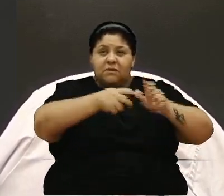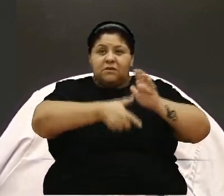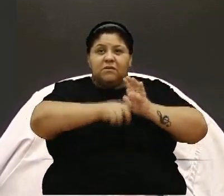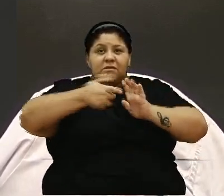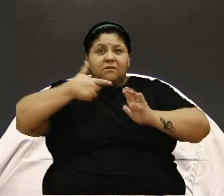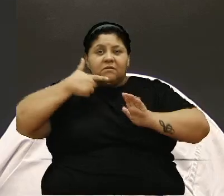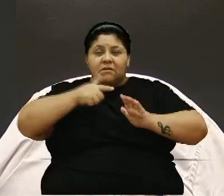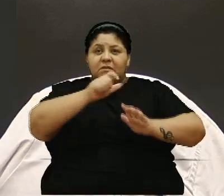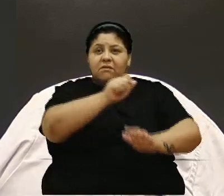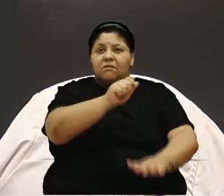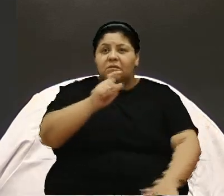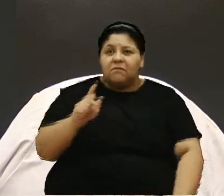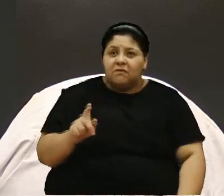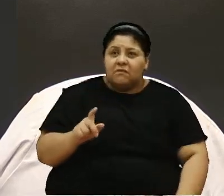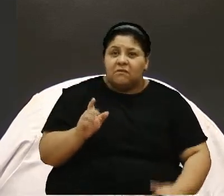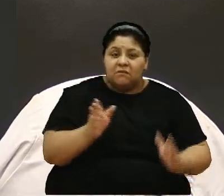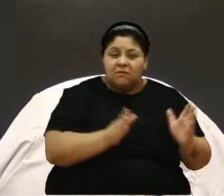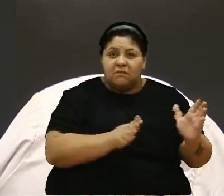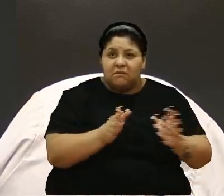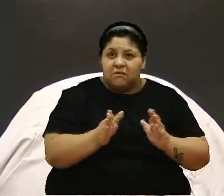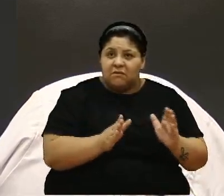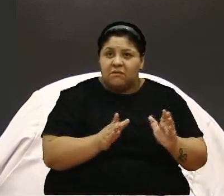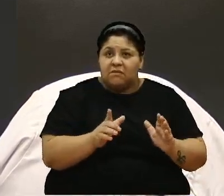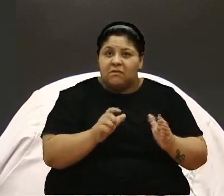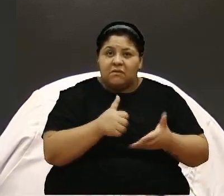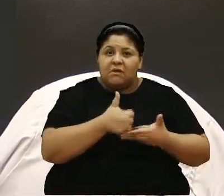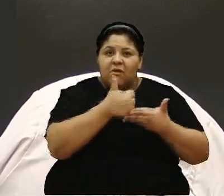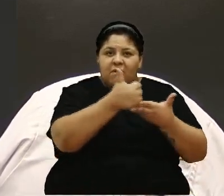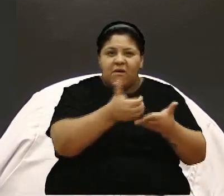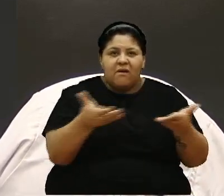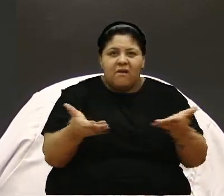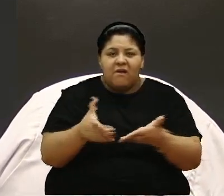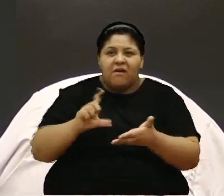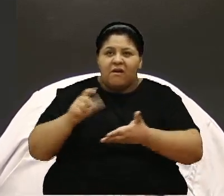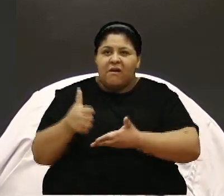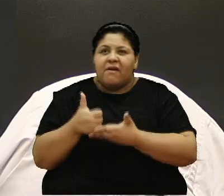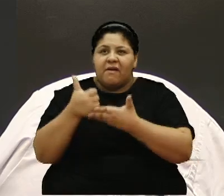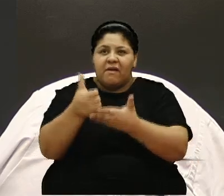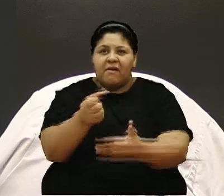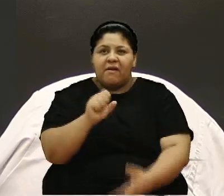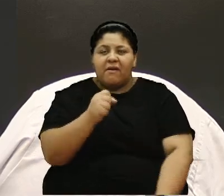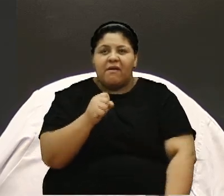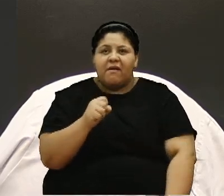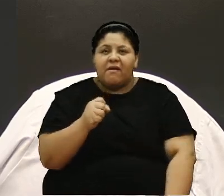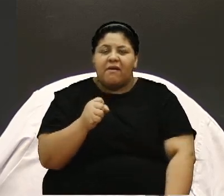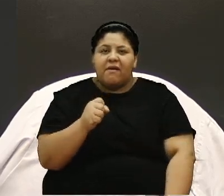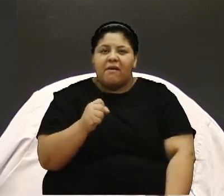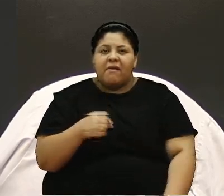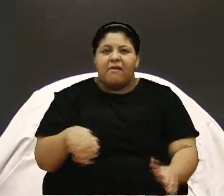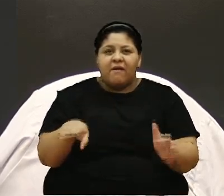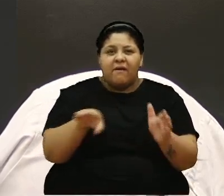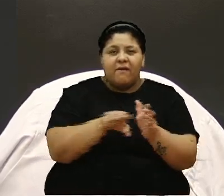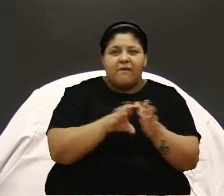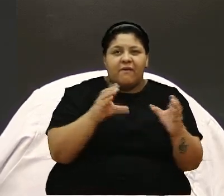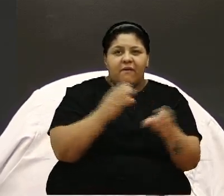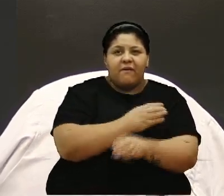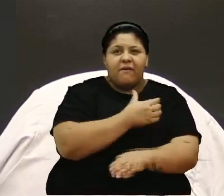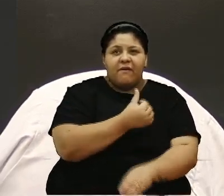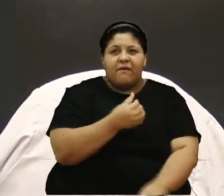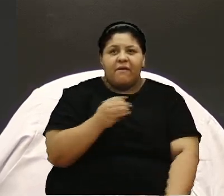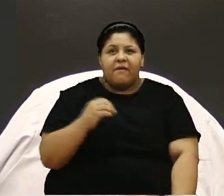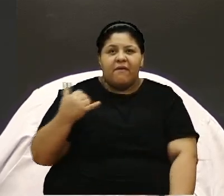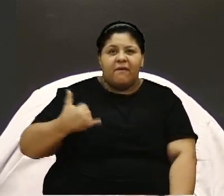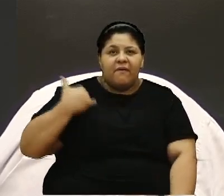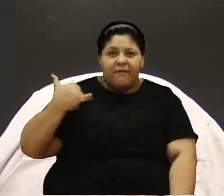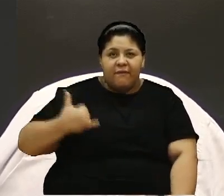conseguiam se aposentar com período estabelecido sem contribuição, e agora eles têm que contribuir de 88 até completarem 60 anos de